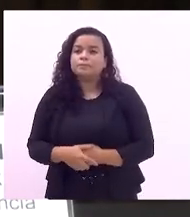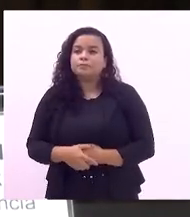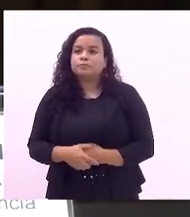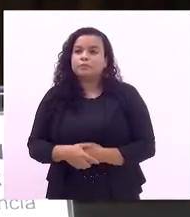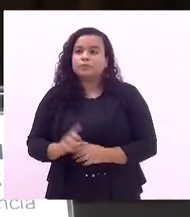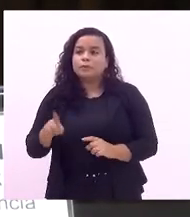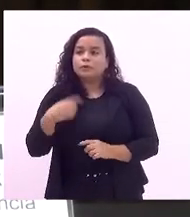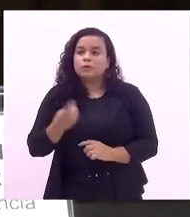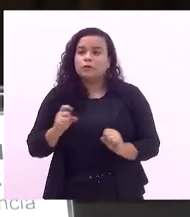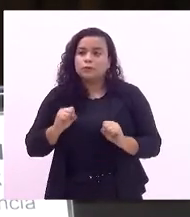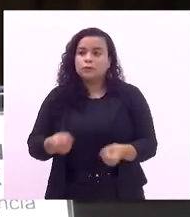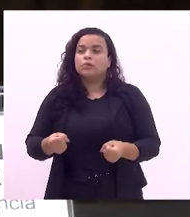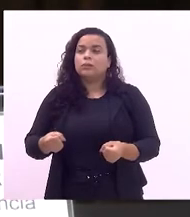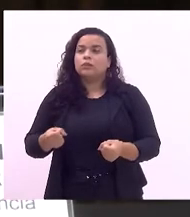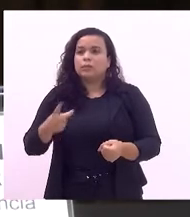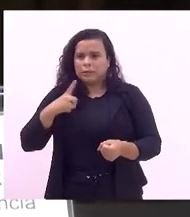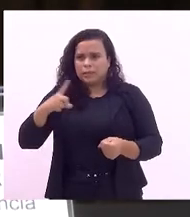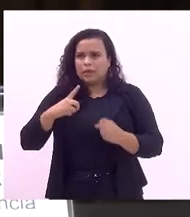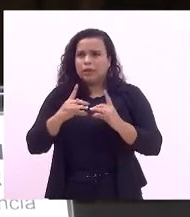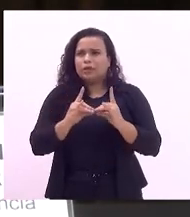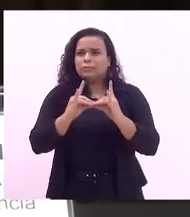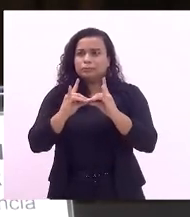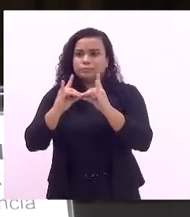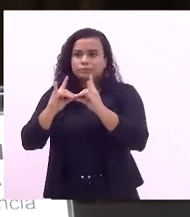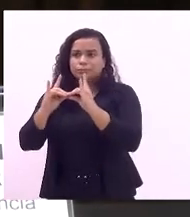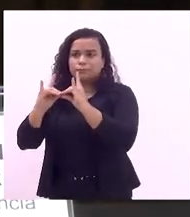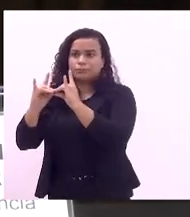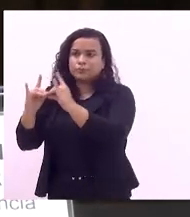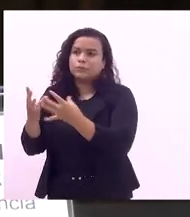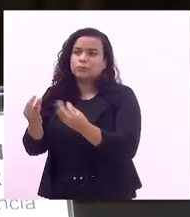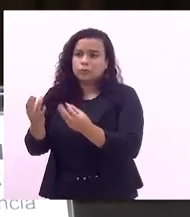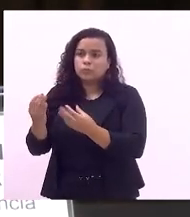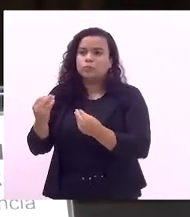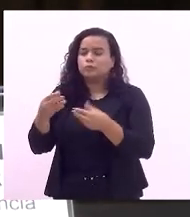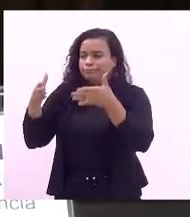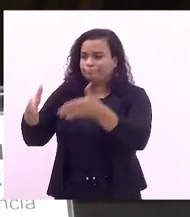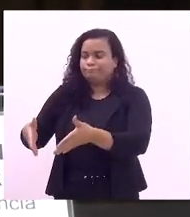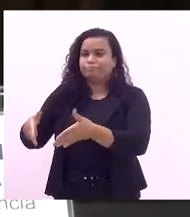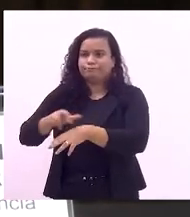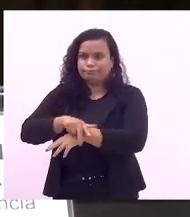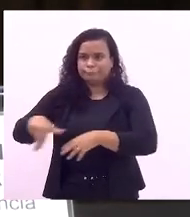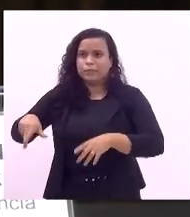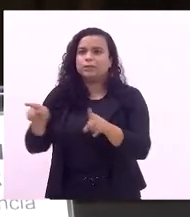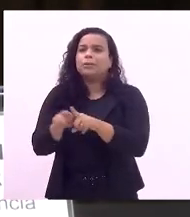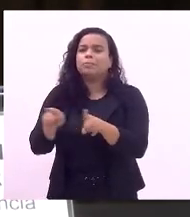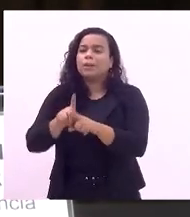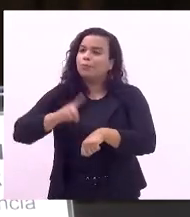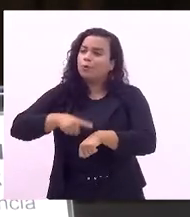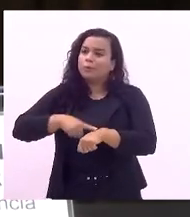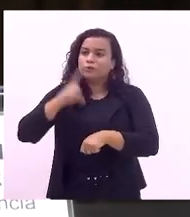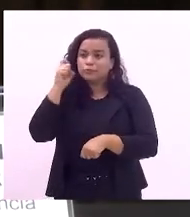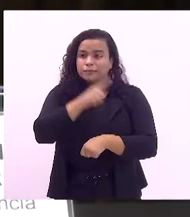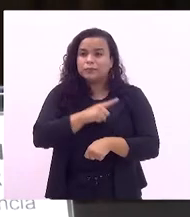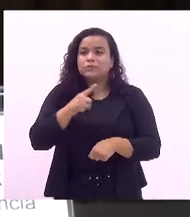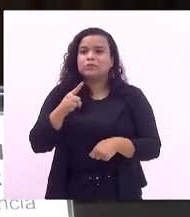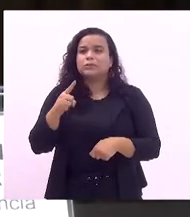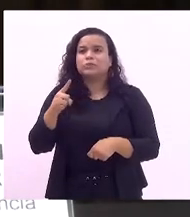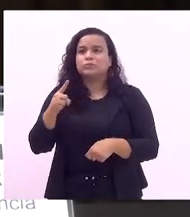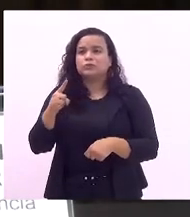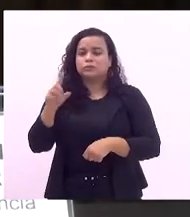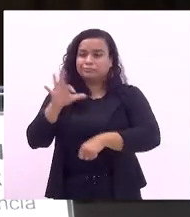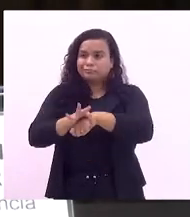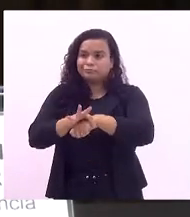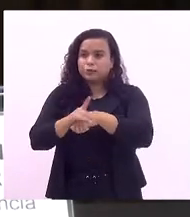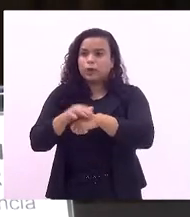fazemos muito sepultamentos também nos momentos difíceis de enfermidade nós temos o hospital